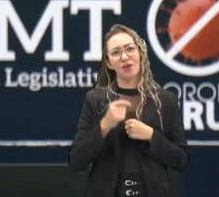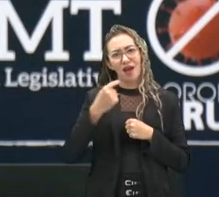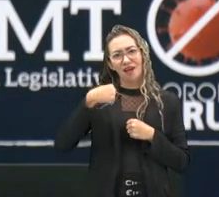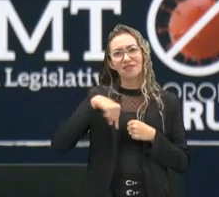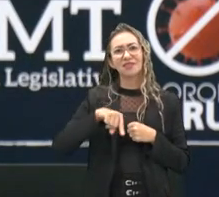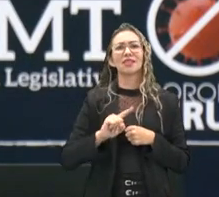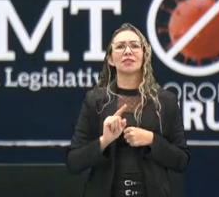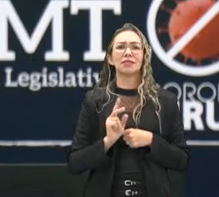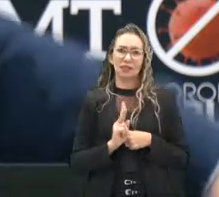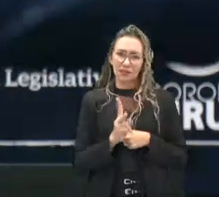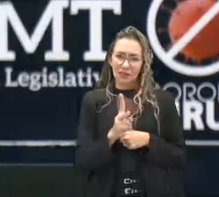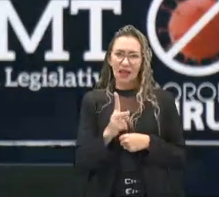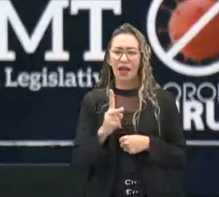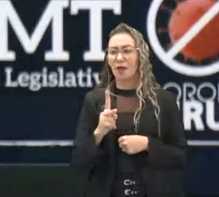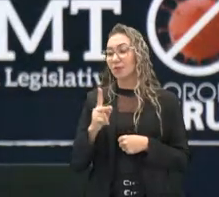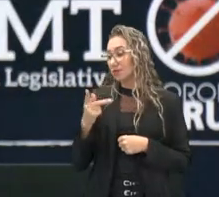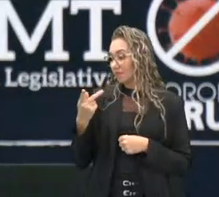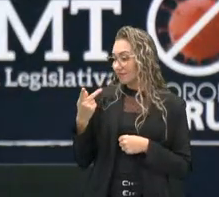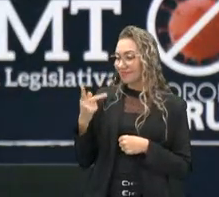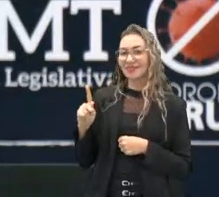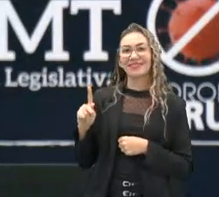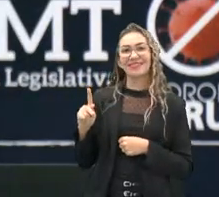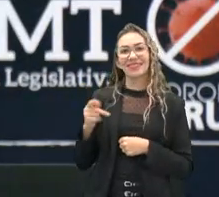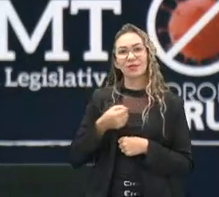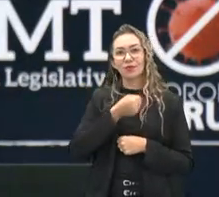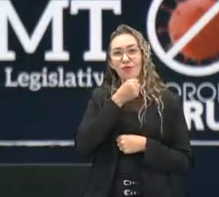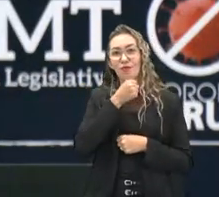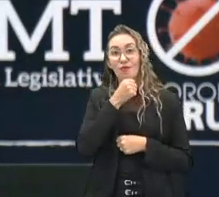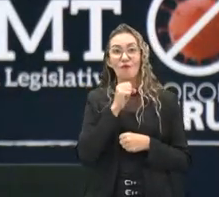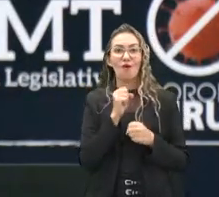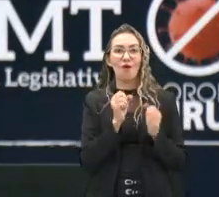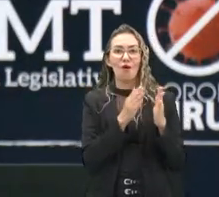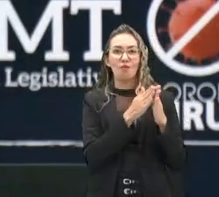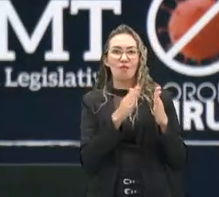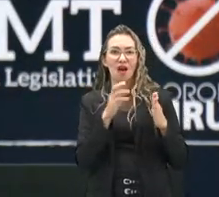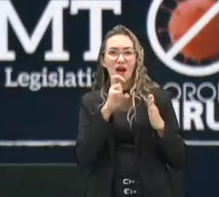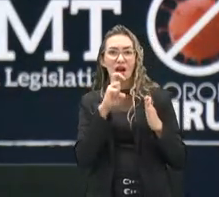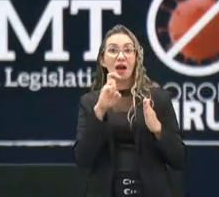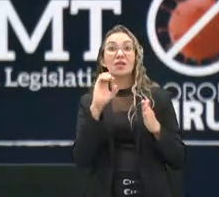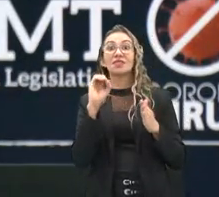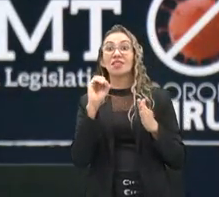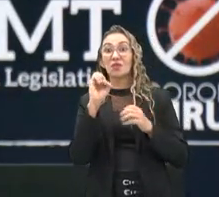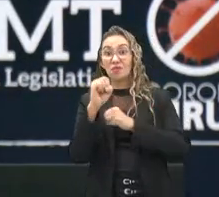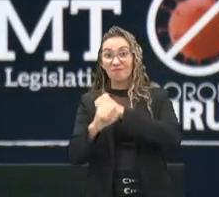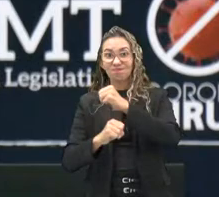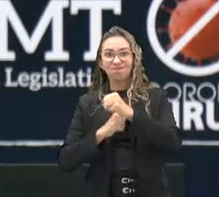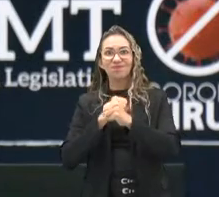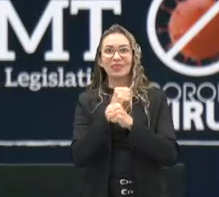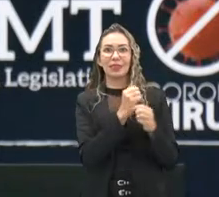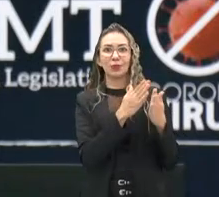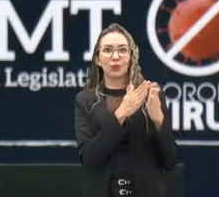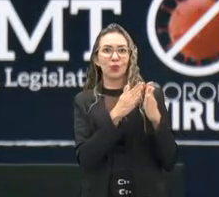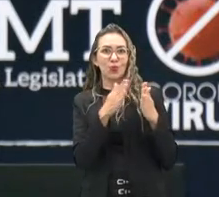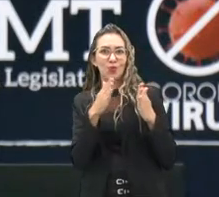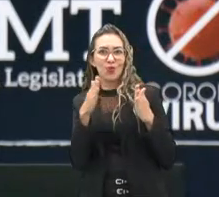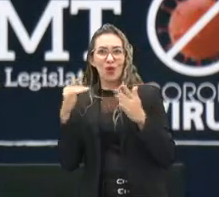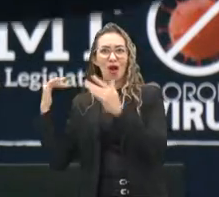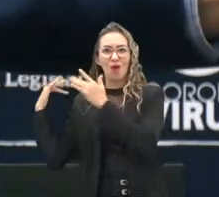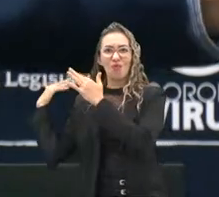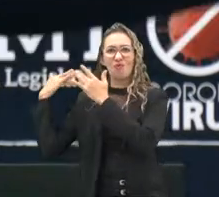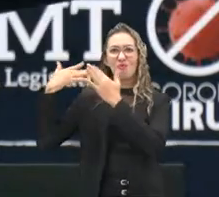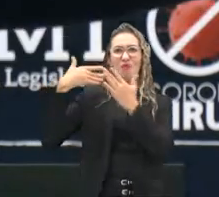alta consideração. E 50 anos depois, não é qualquer líder que 50 anos depois a